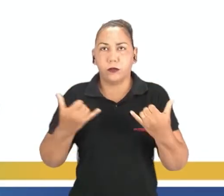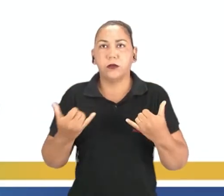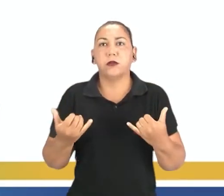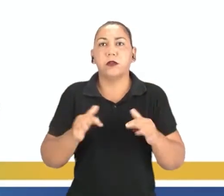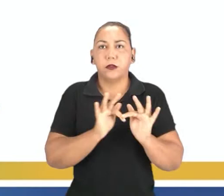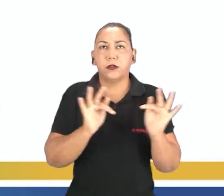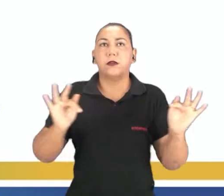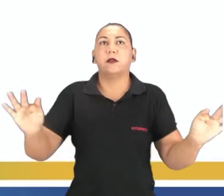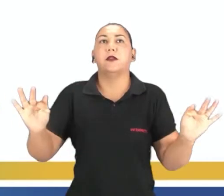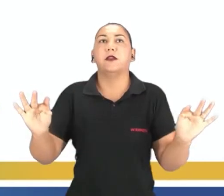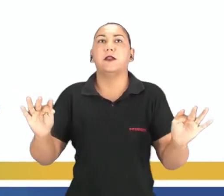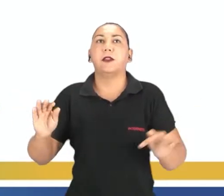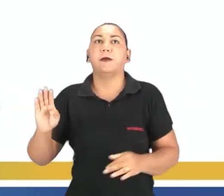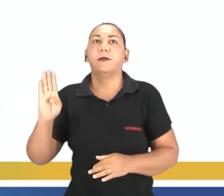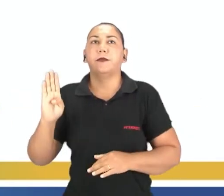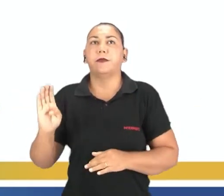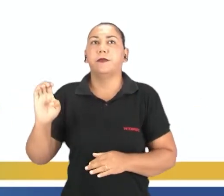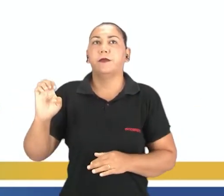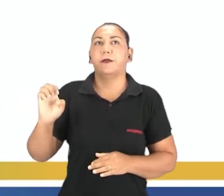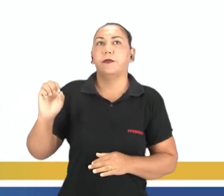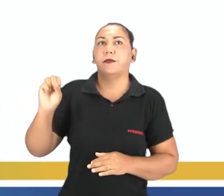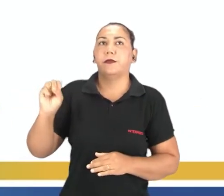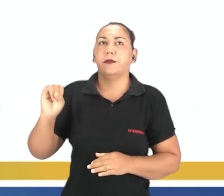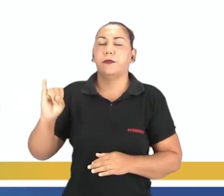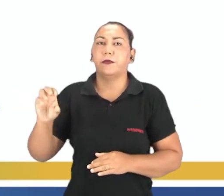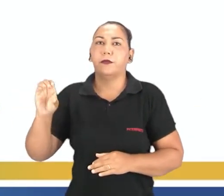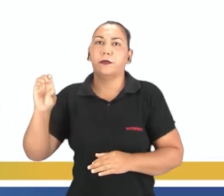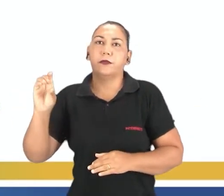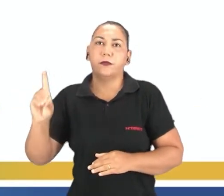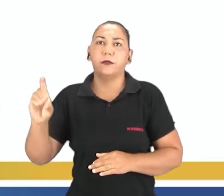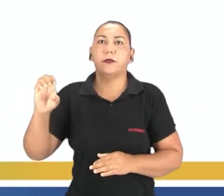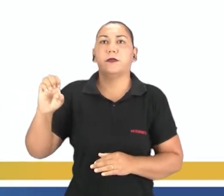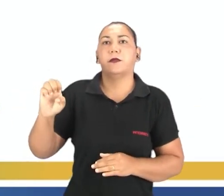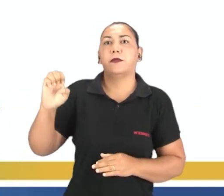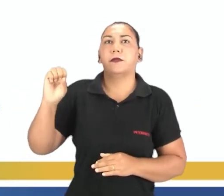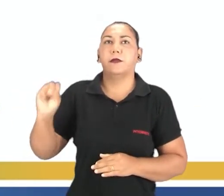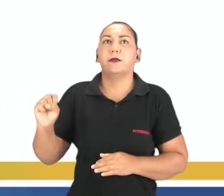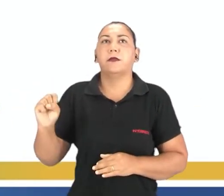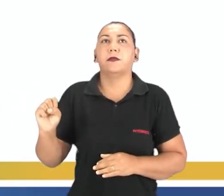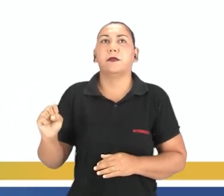Besides, significa além disso. Moreover, além